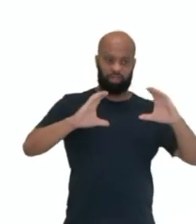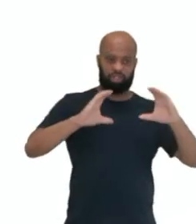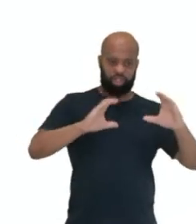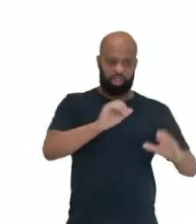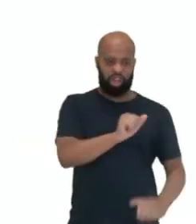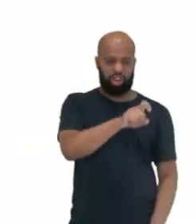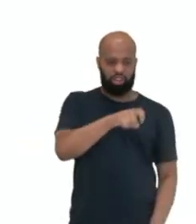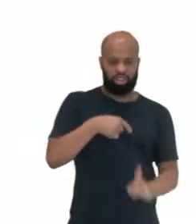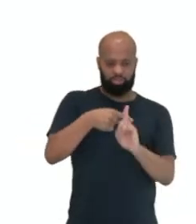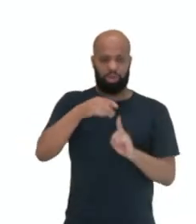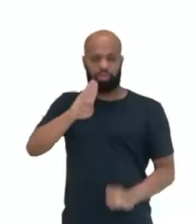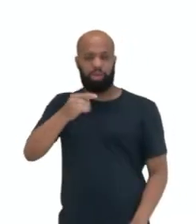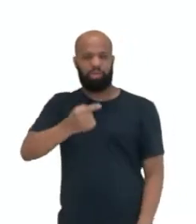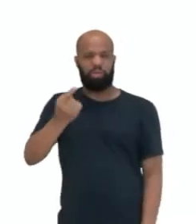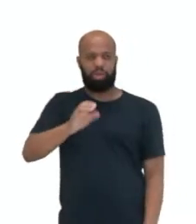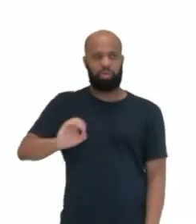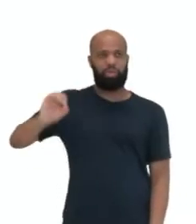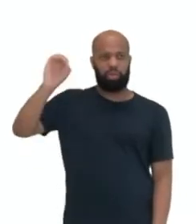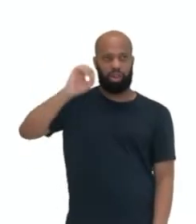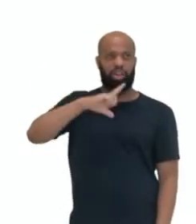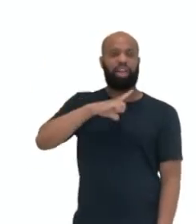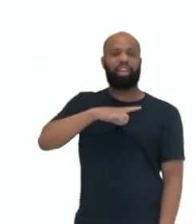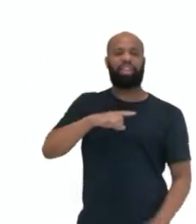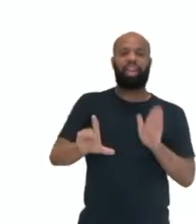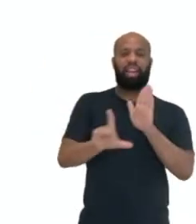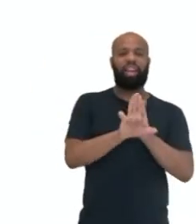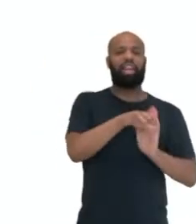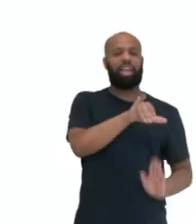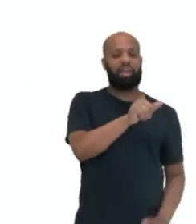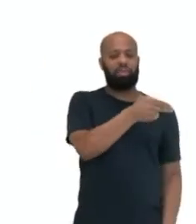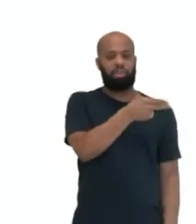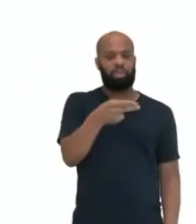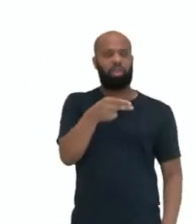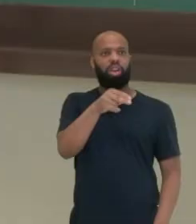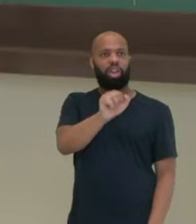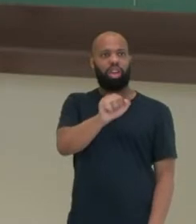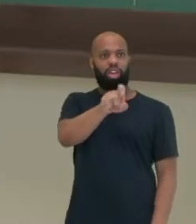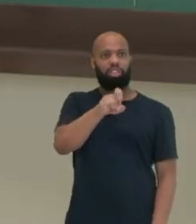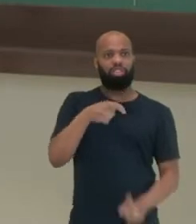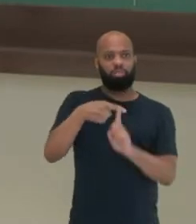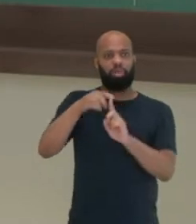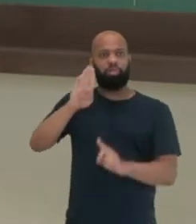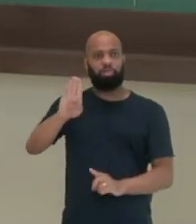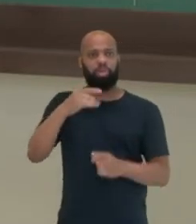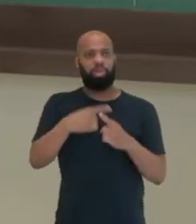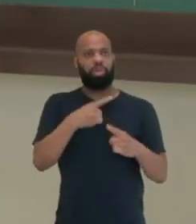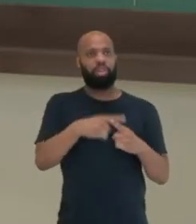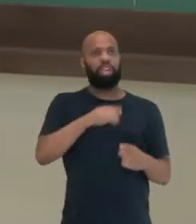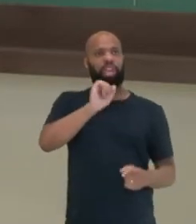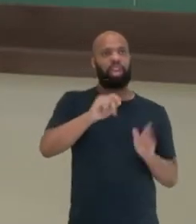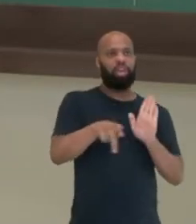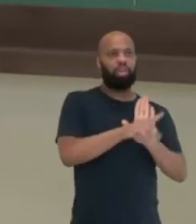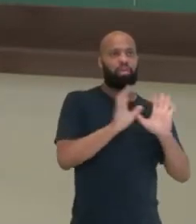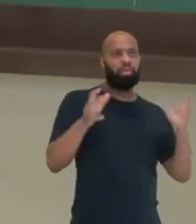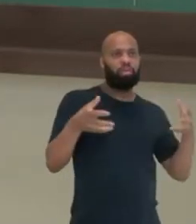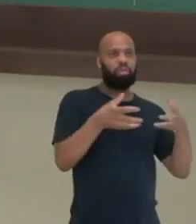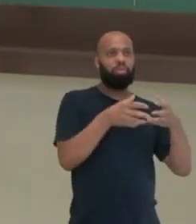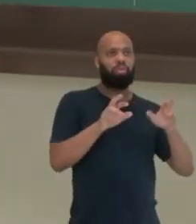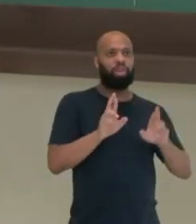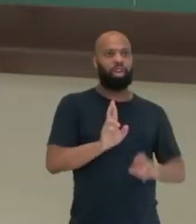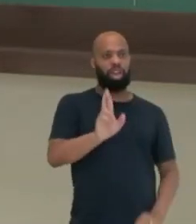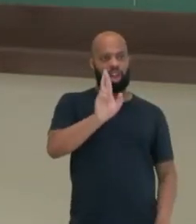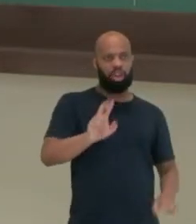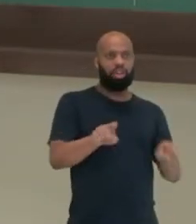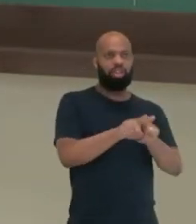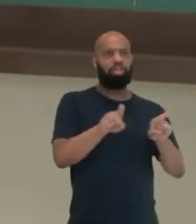grau caracteriza-se pela lei y igual a x mais b, onde a e b pertencem a reais e o a é diferente de zero.